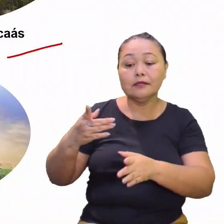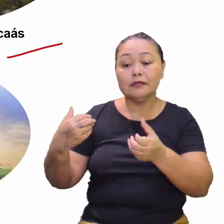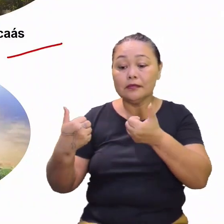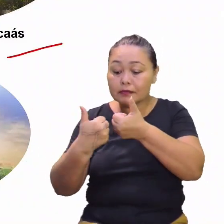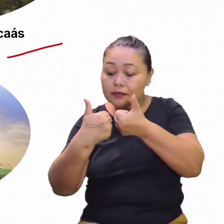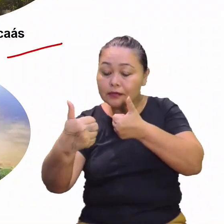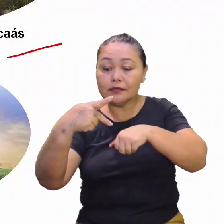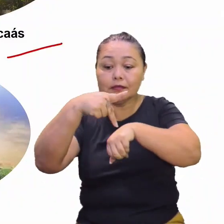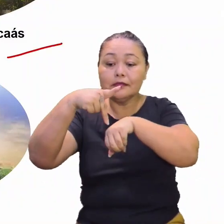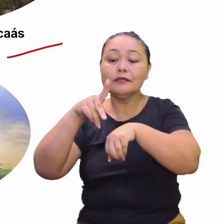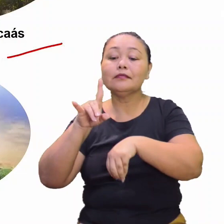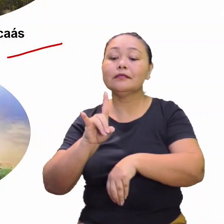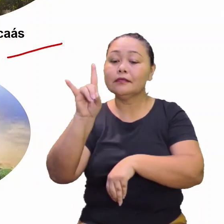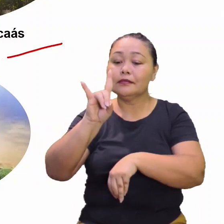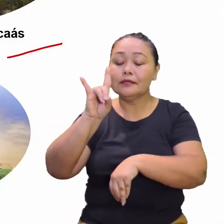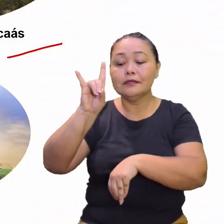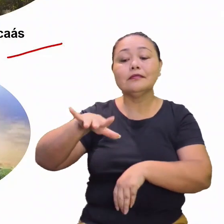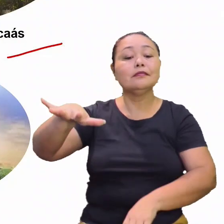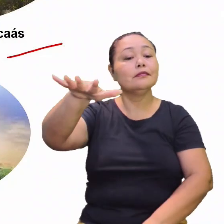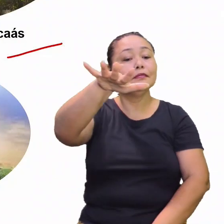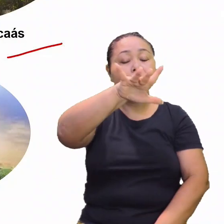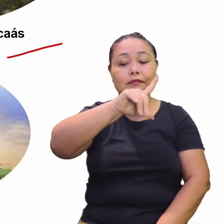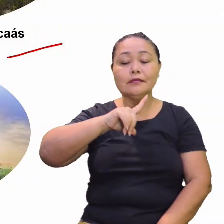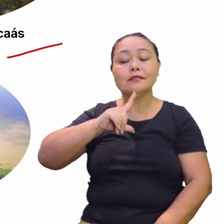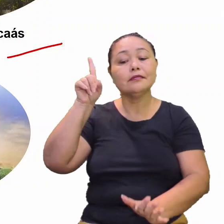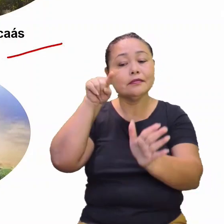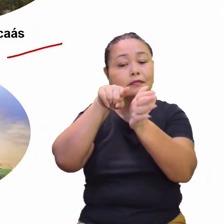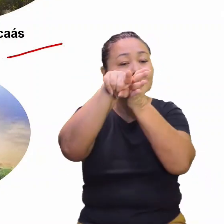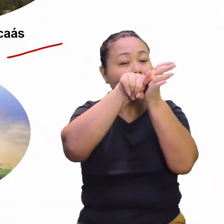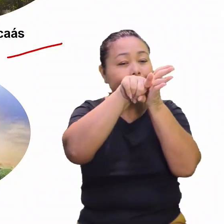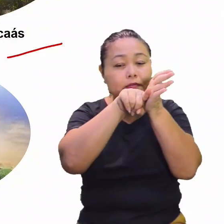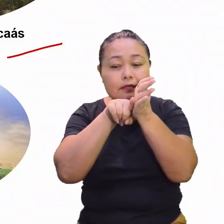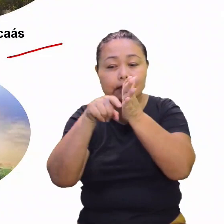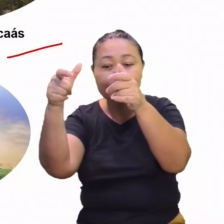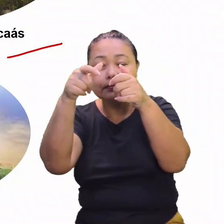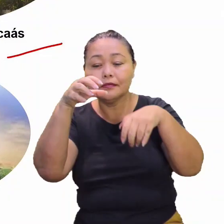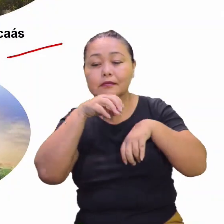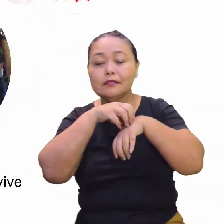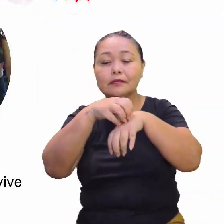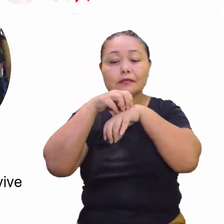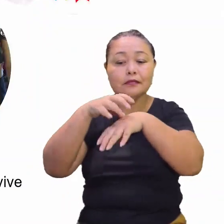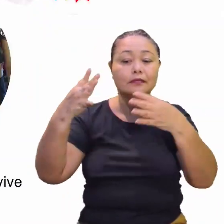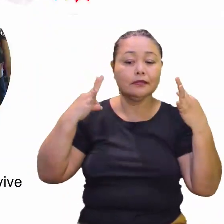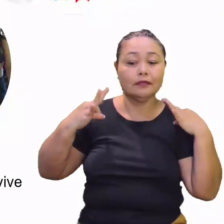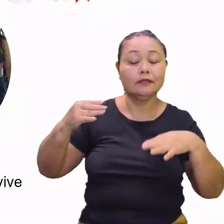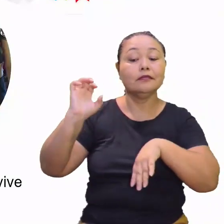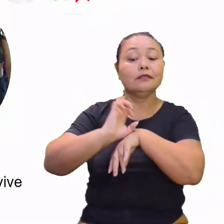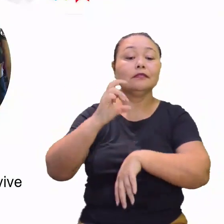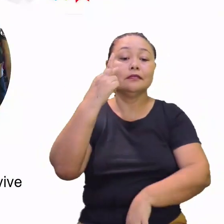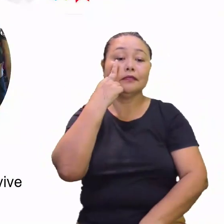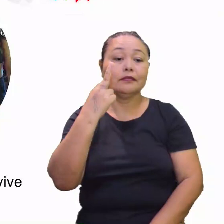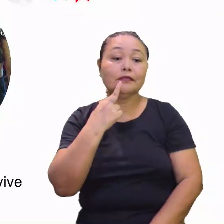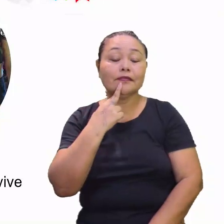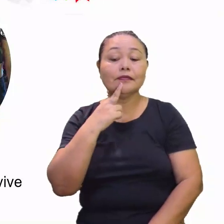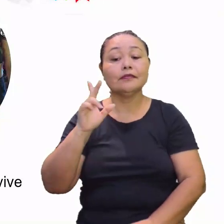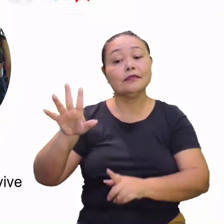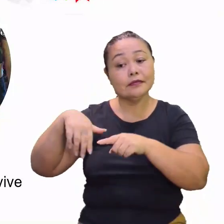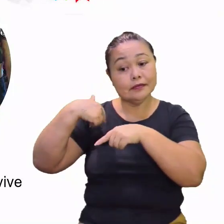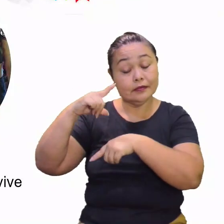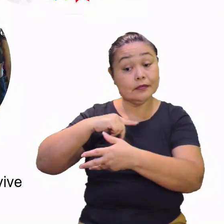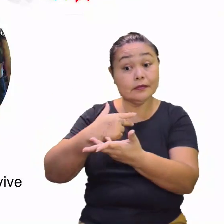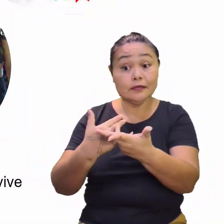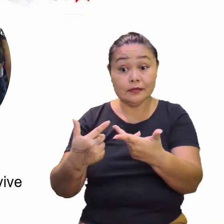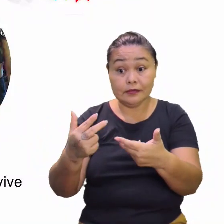Brasil e Bolívia. São áreas que o aluno depois pode fazer pesquisa sobre essas regiões turísticas em Rondônia. Isso, e tanta coisa para a gente